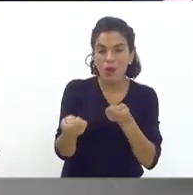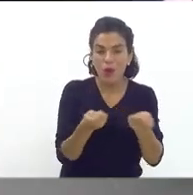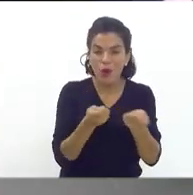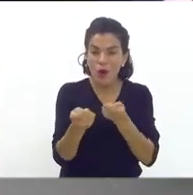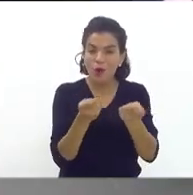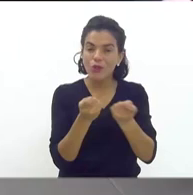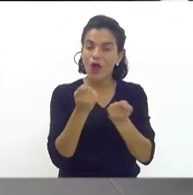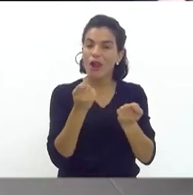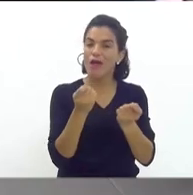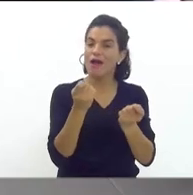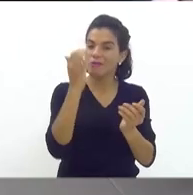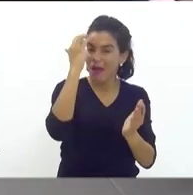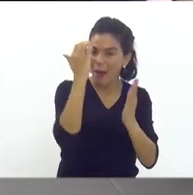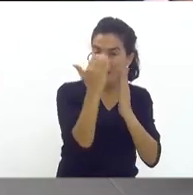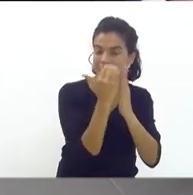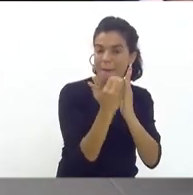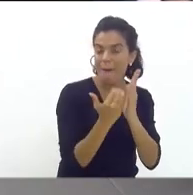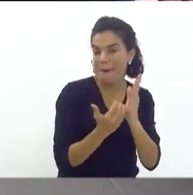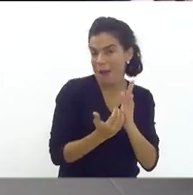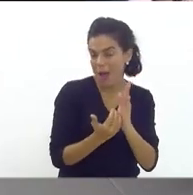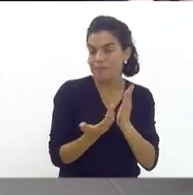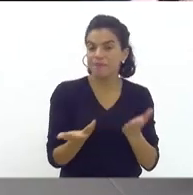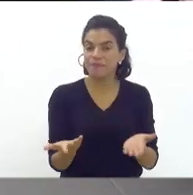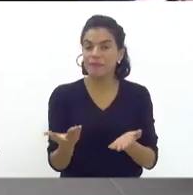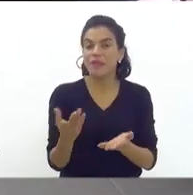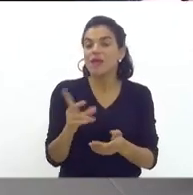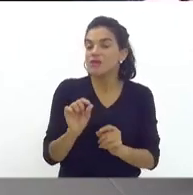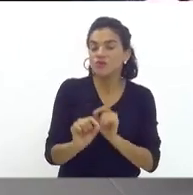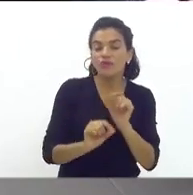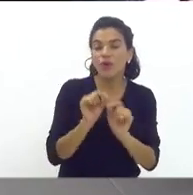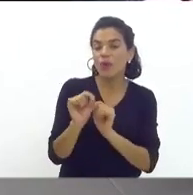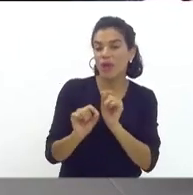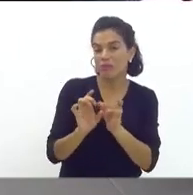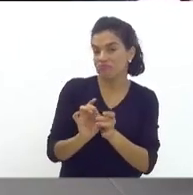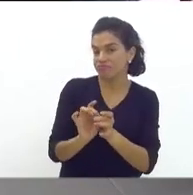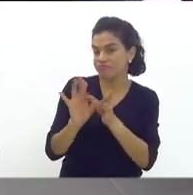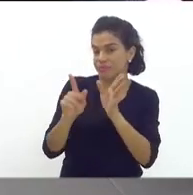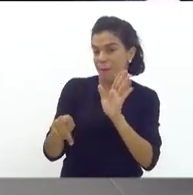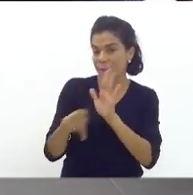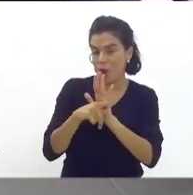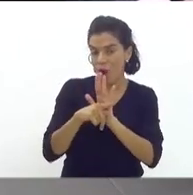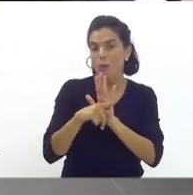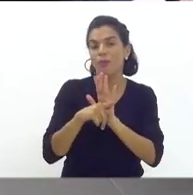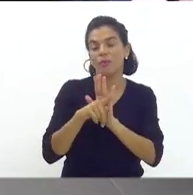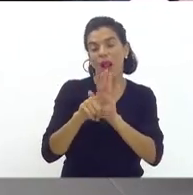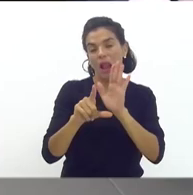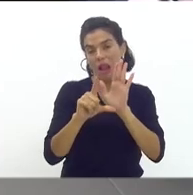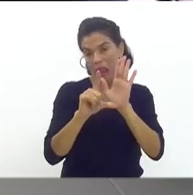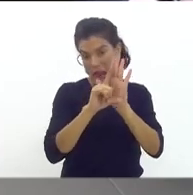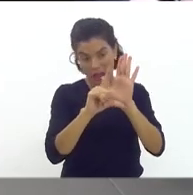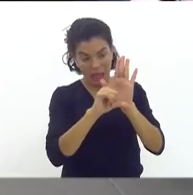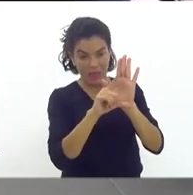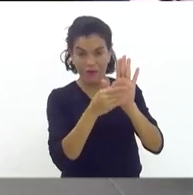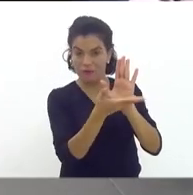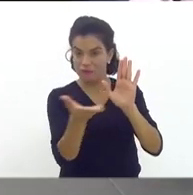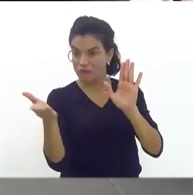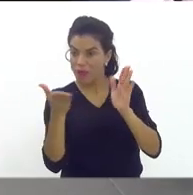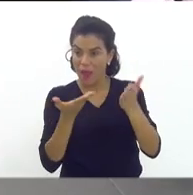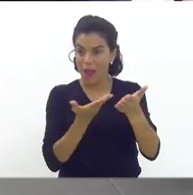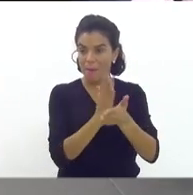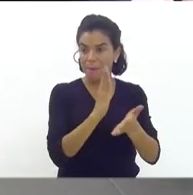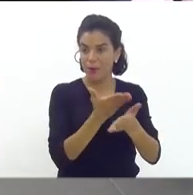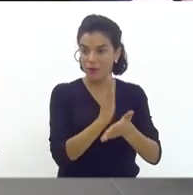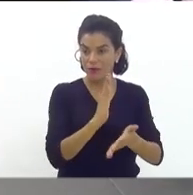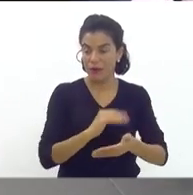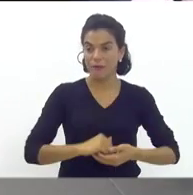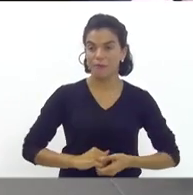a agência tem que ter e que isso foi uma determinação uma deliberação Legislativa pela própria lei que vossas excelências é